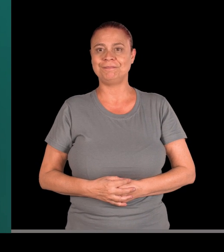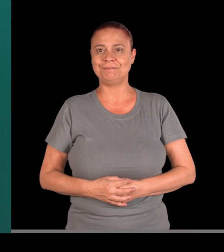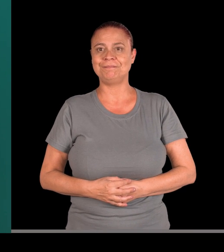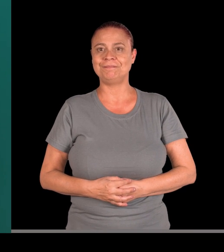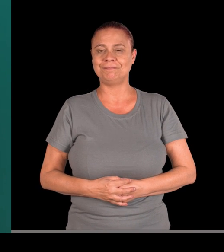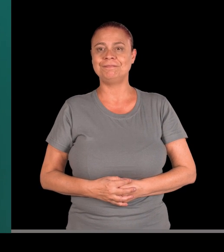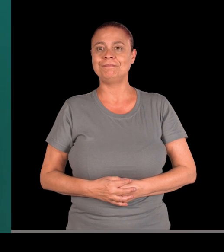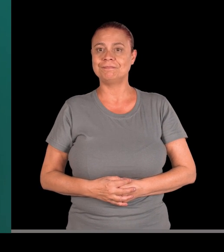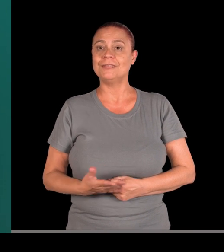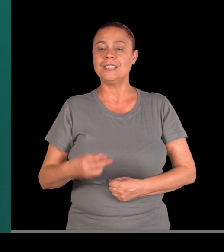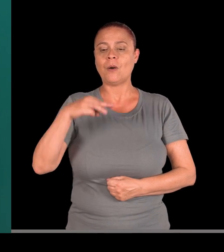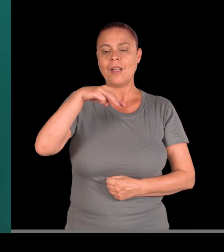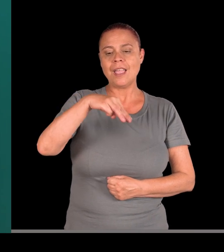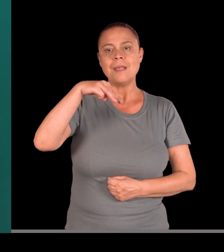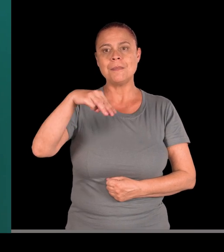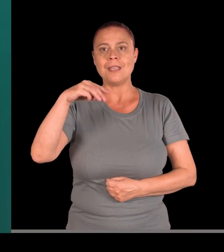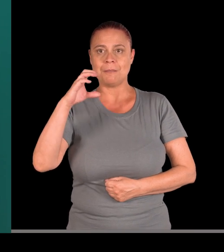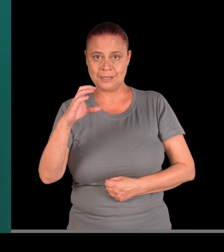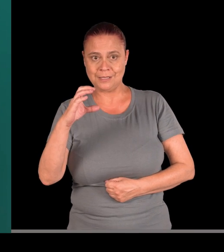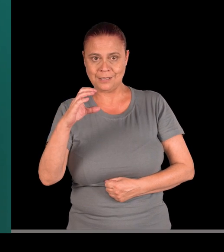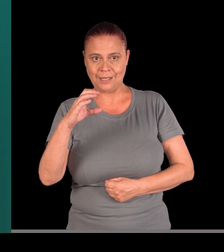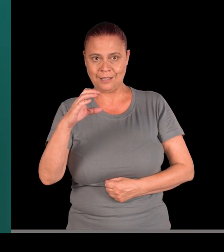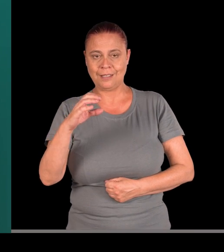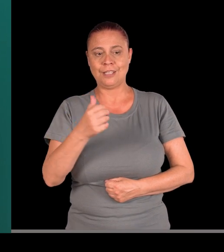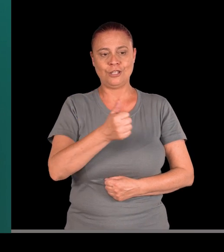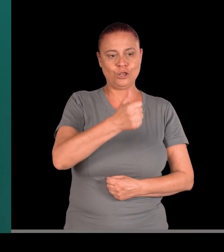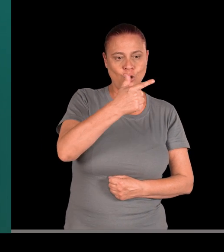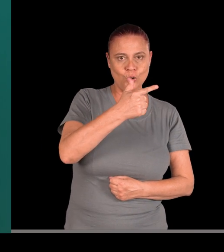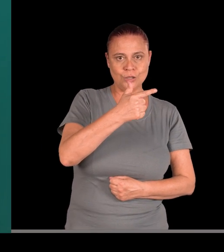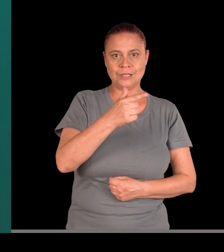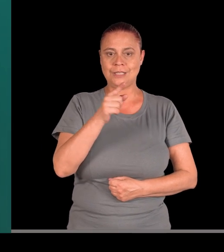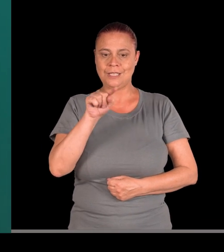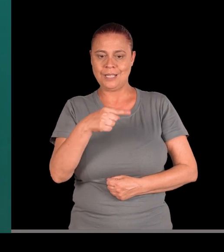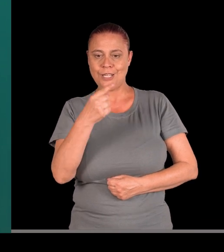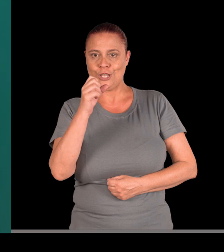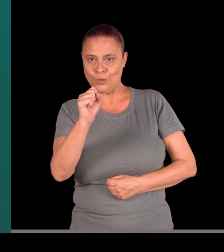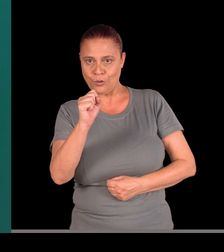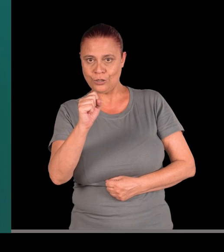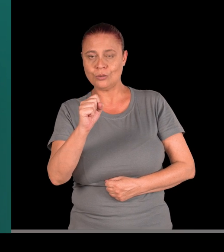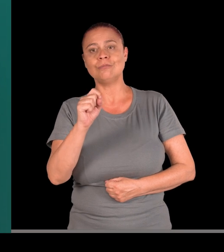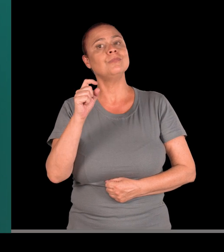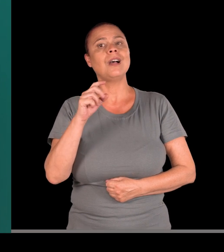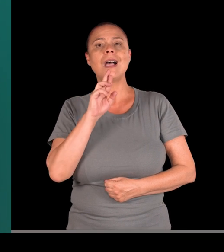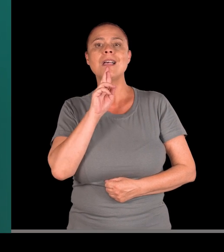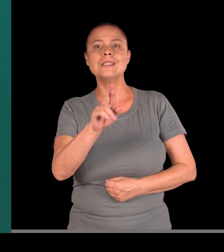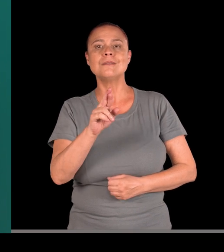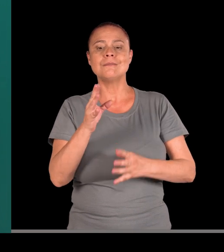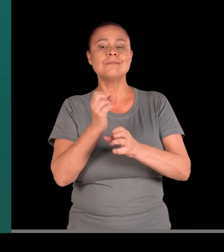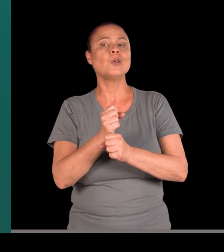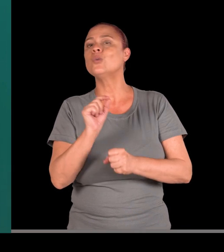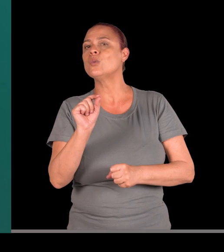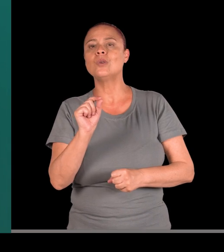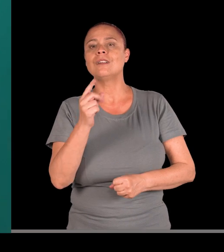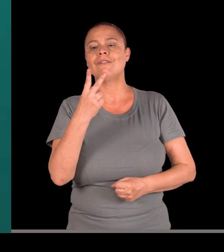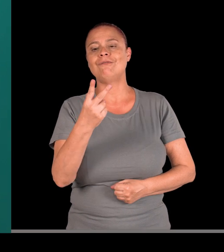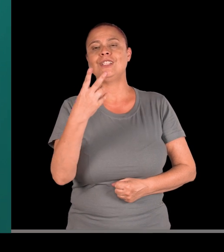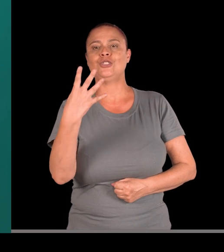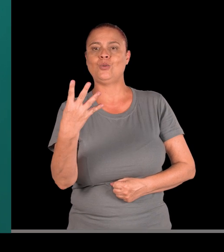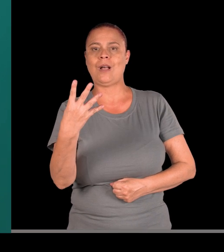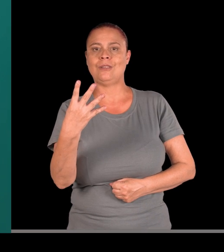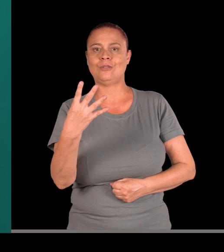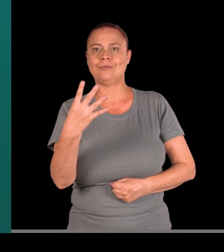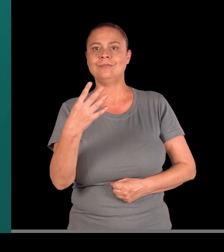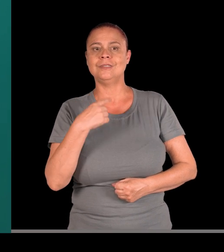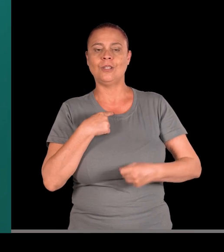24. Então, o mínimo múltiplo comum entre 12 e 8 é 24. O que eu vou fazer?